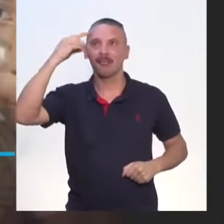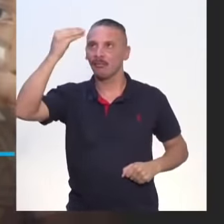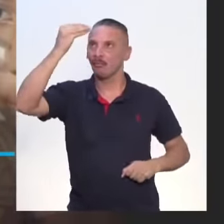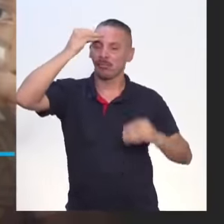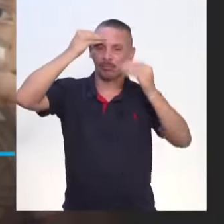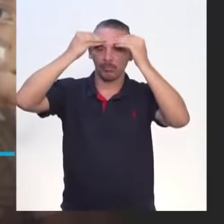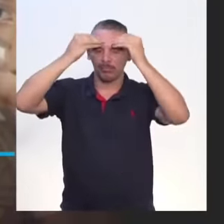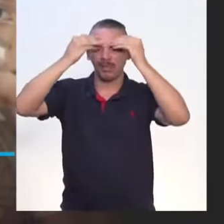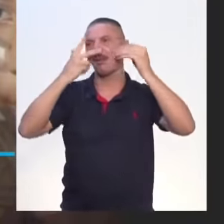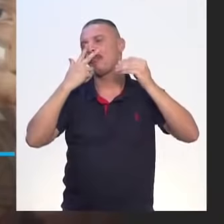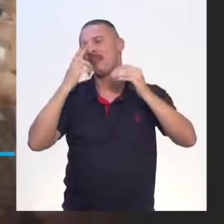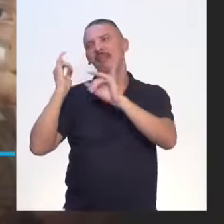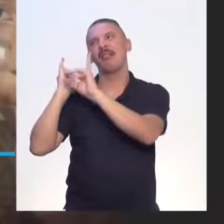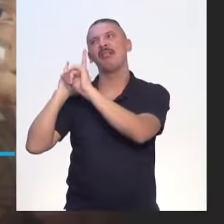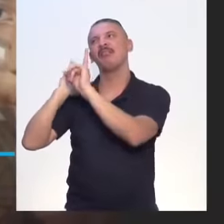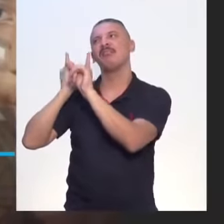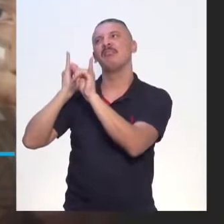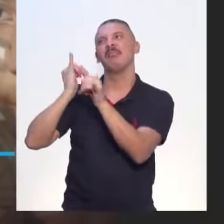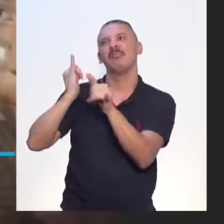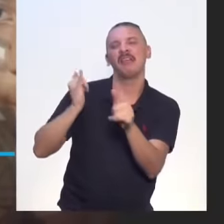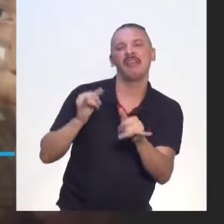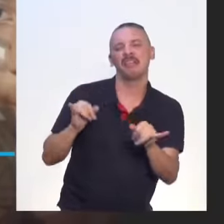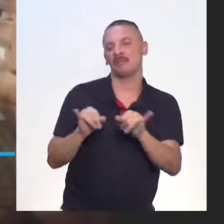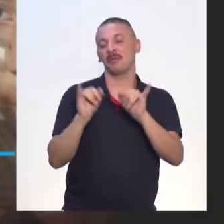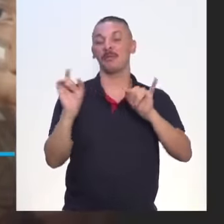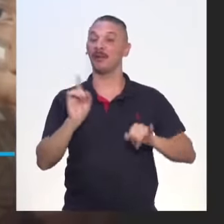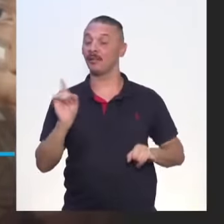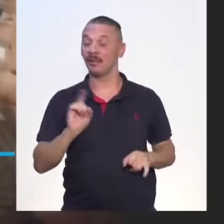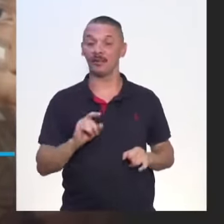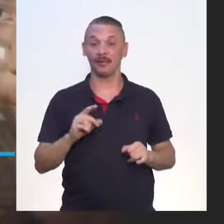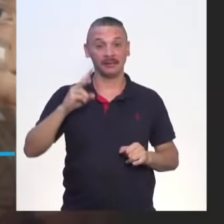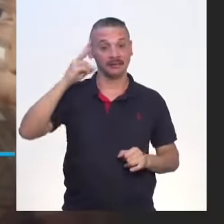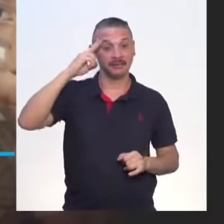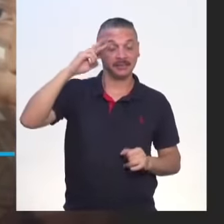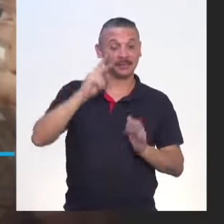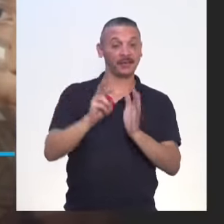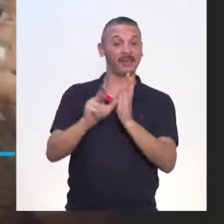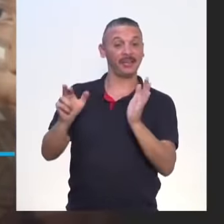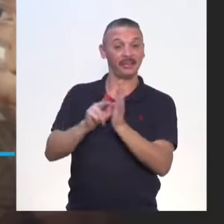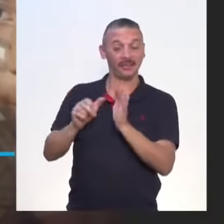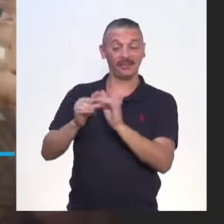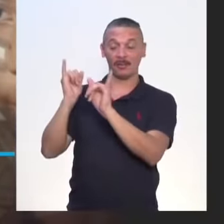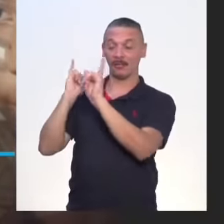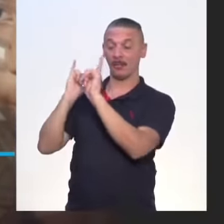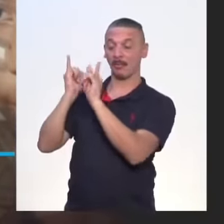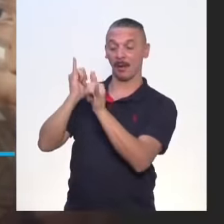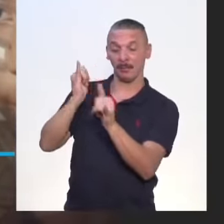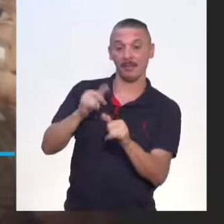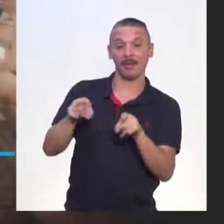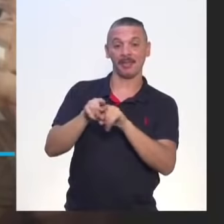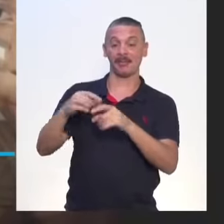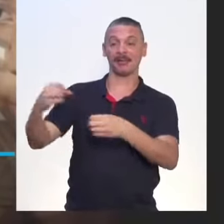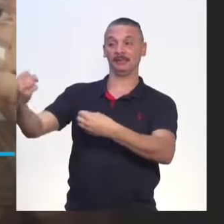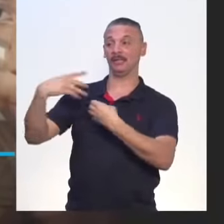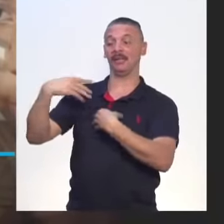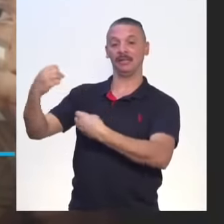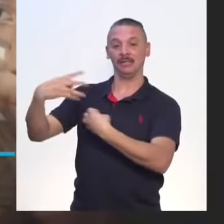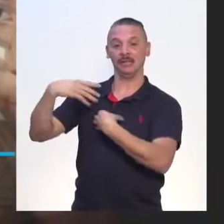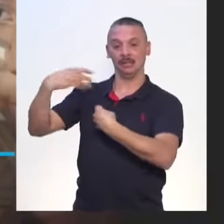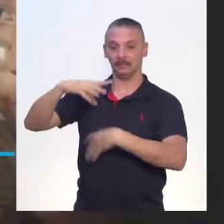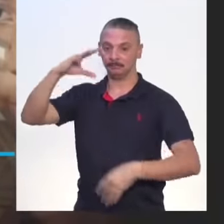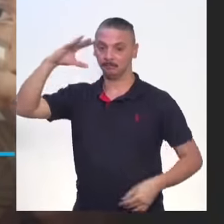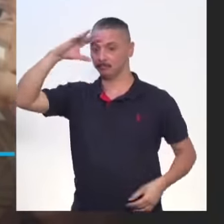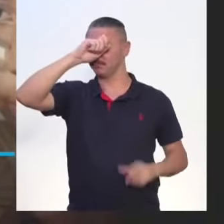só lendas. E as histórias indígenas, elas são muito mais do que lendas, né? Elas são ensinamentos, elas